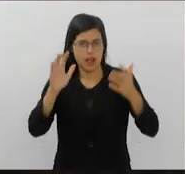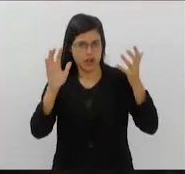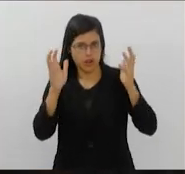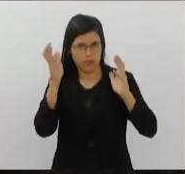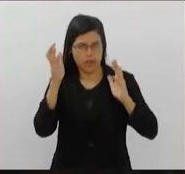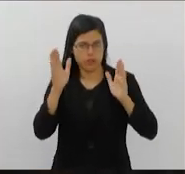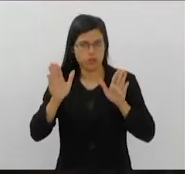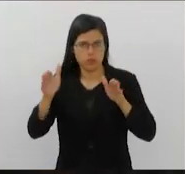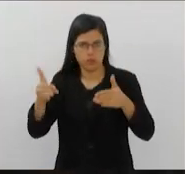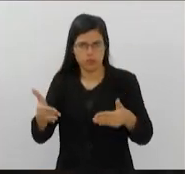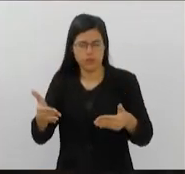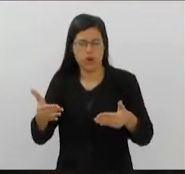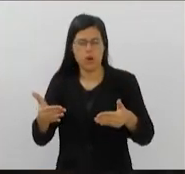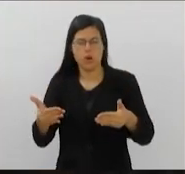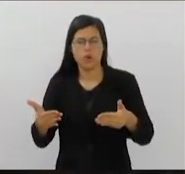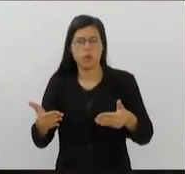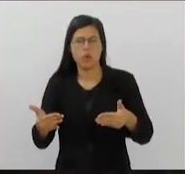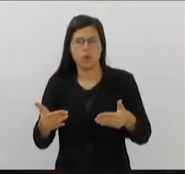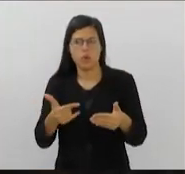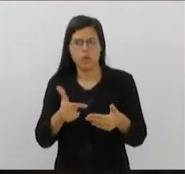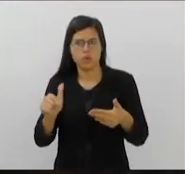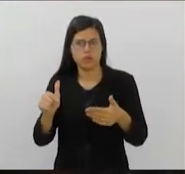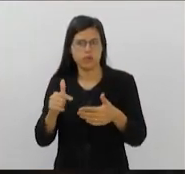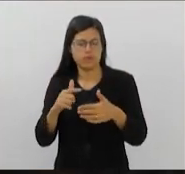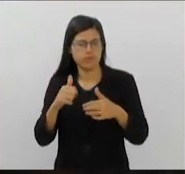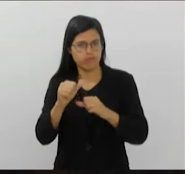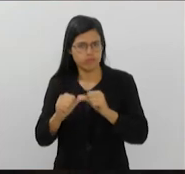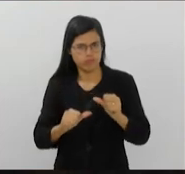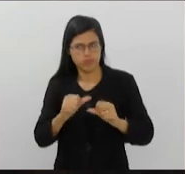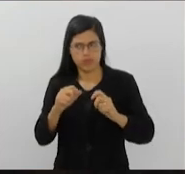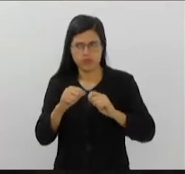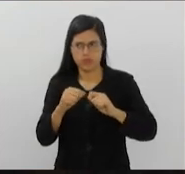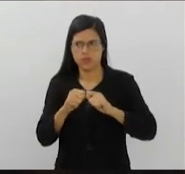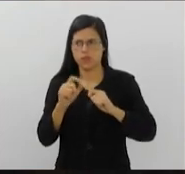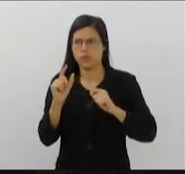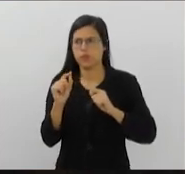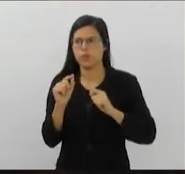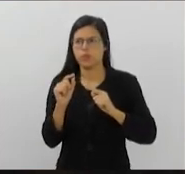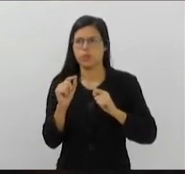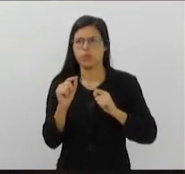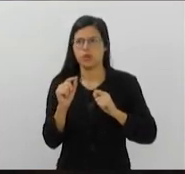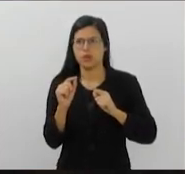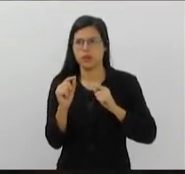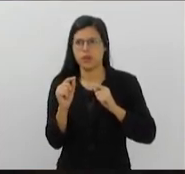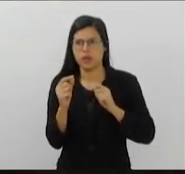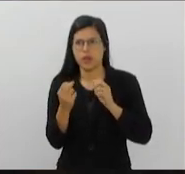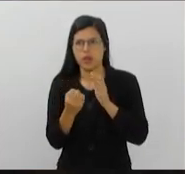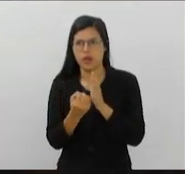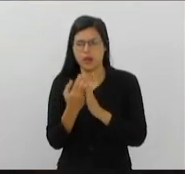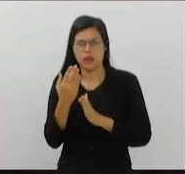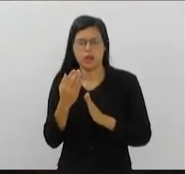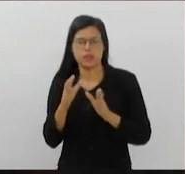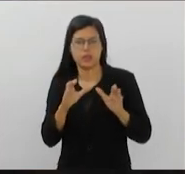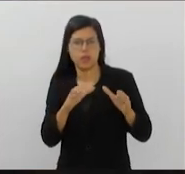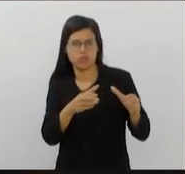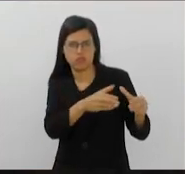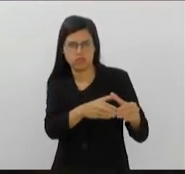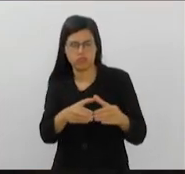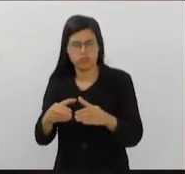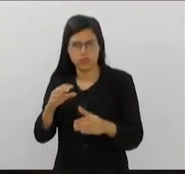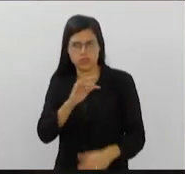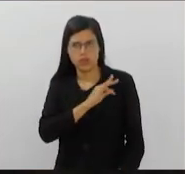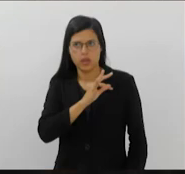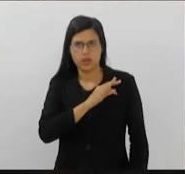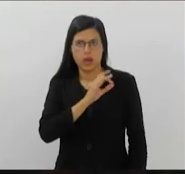Mudanças Climáticas, uma das outras mudanças que a gente está fazendo é prever a criação de câmaras técnicas, para que cada tema